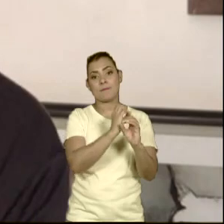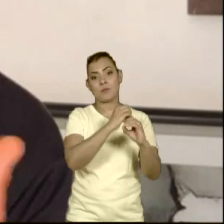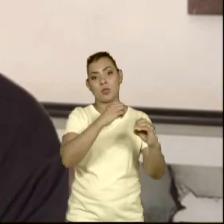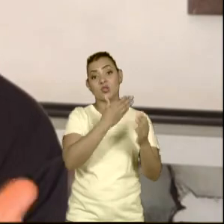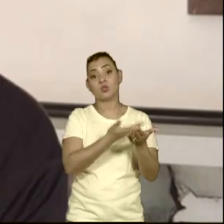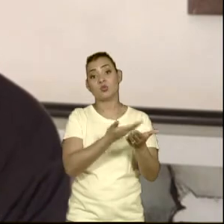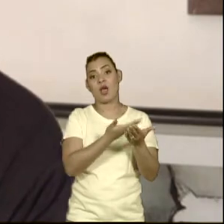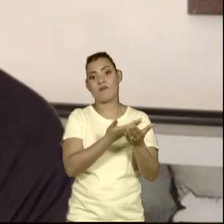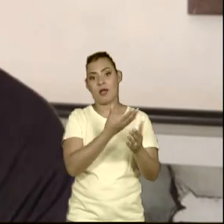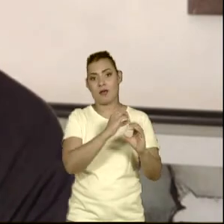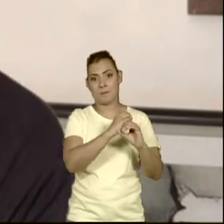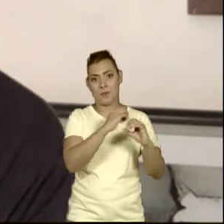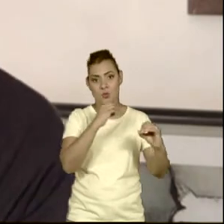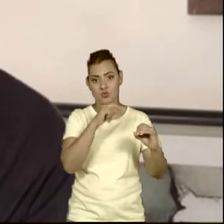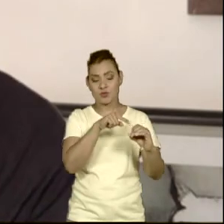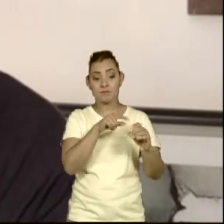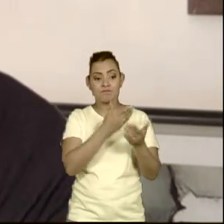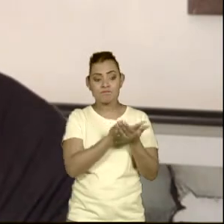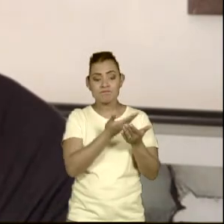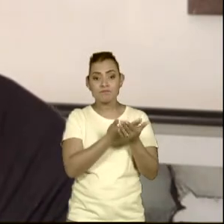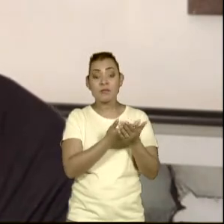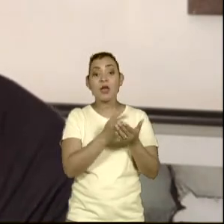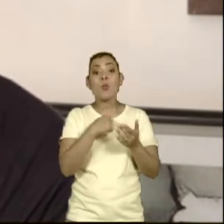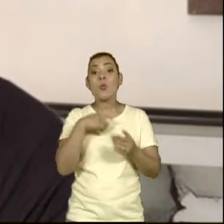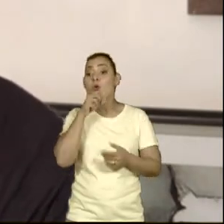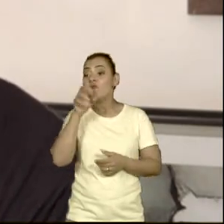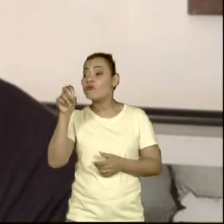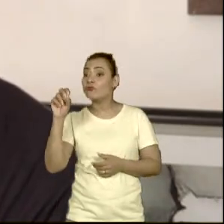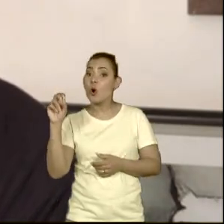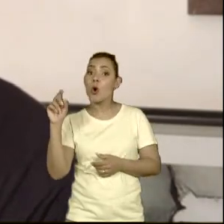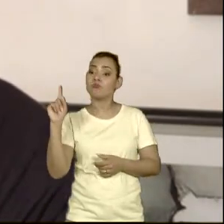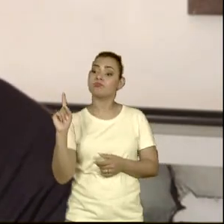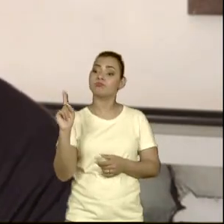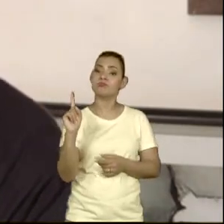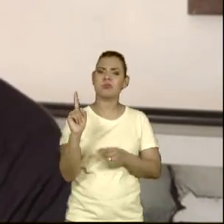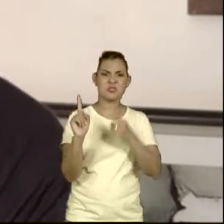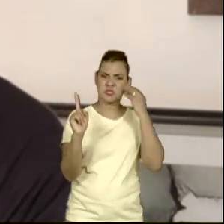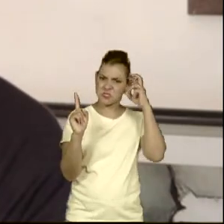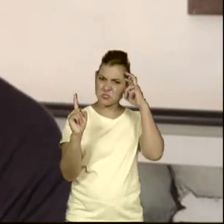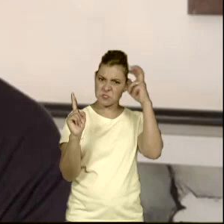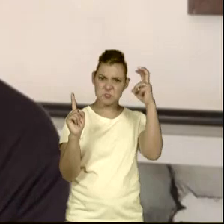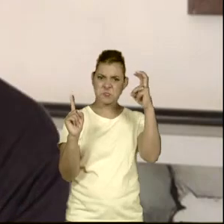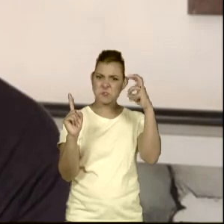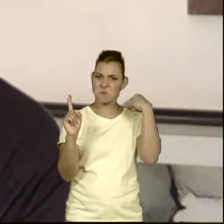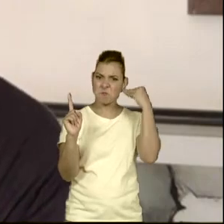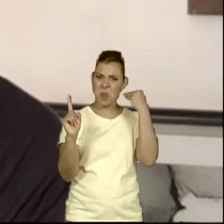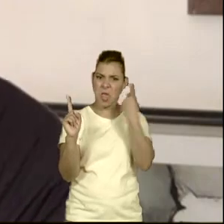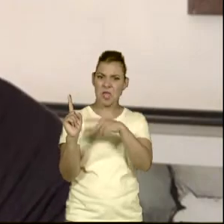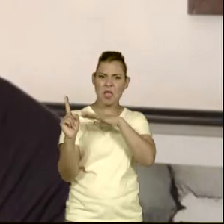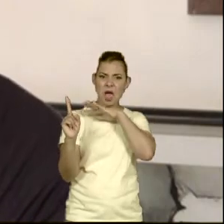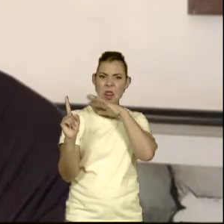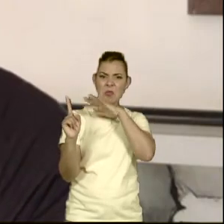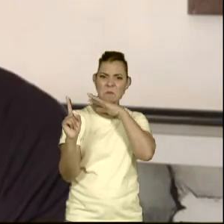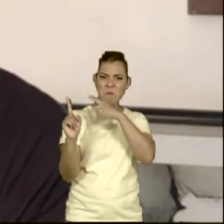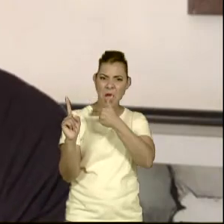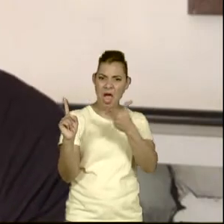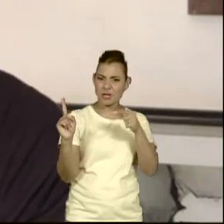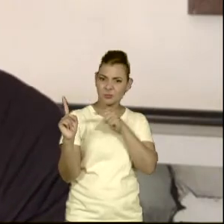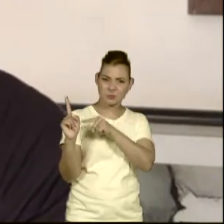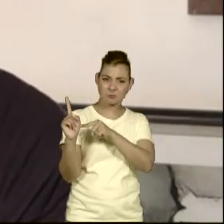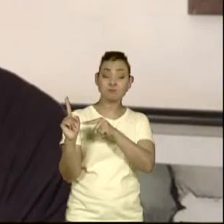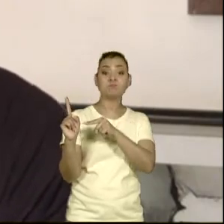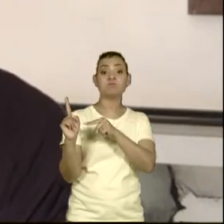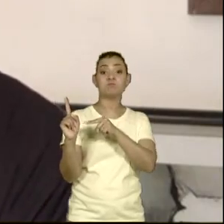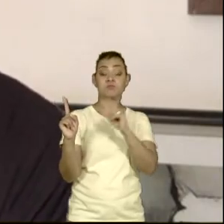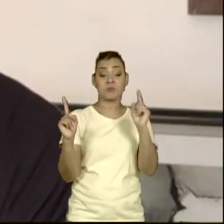estudante de biologia, que seguia os passos do seu avô, o grande biólogo, o cara que sabia tudo de bicho, de natureza, e